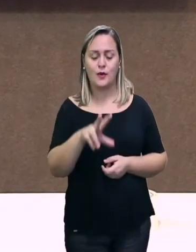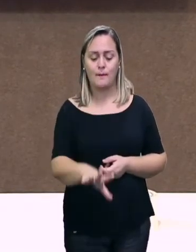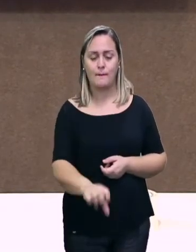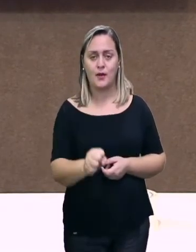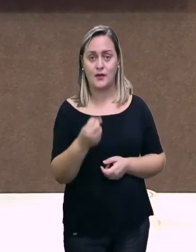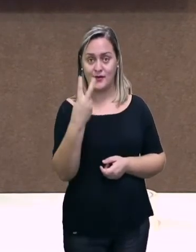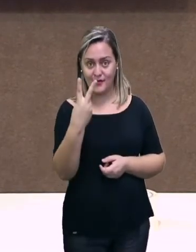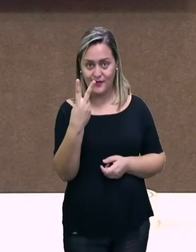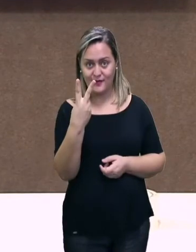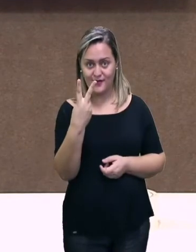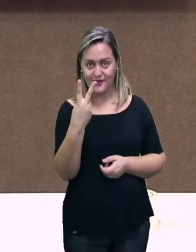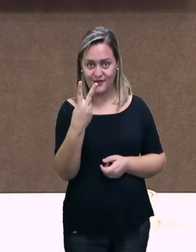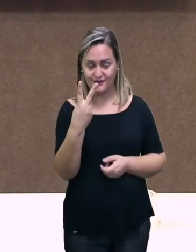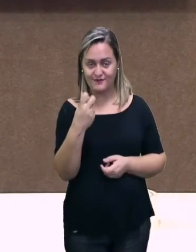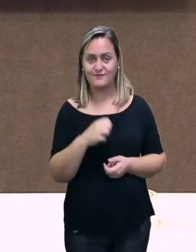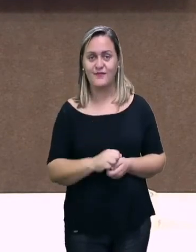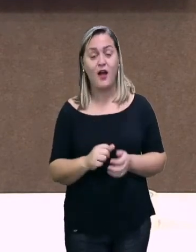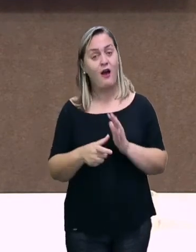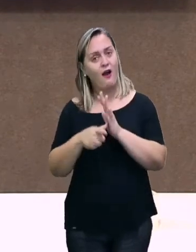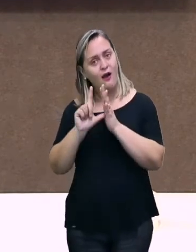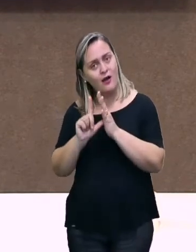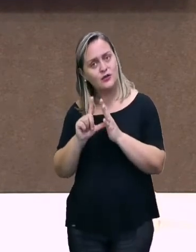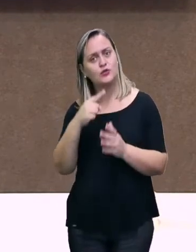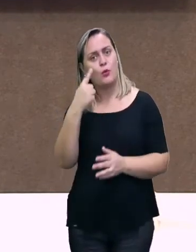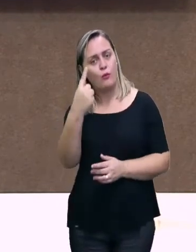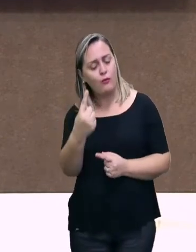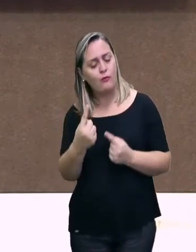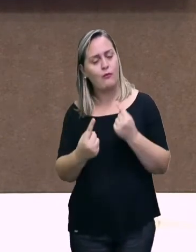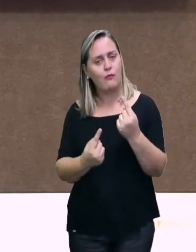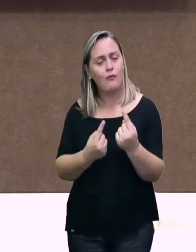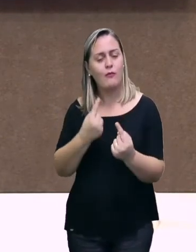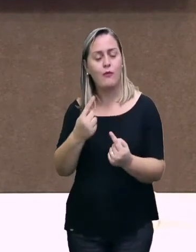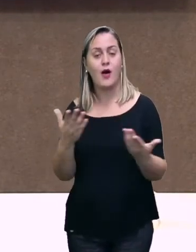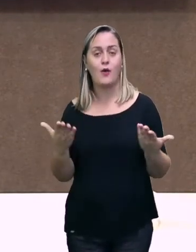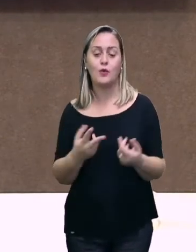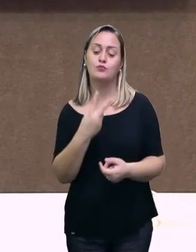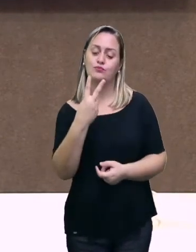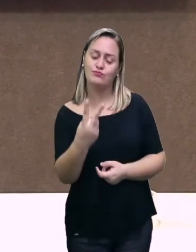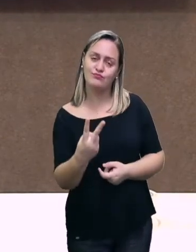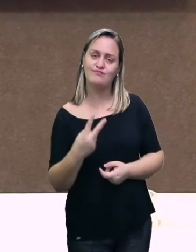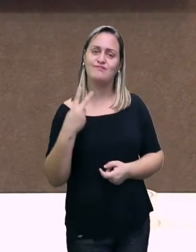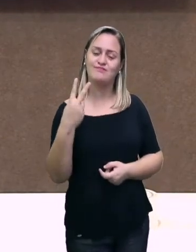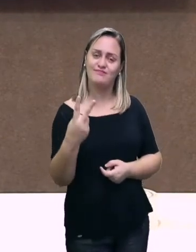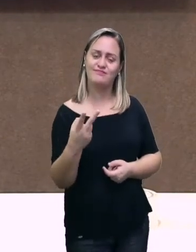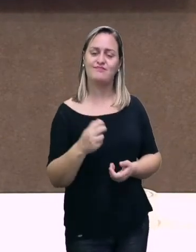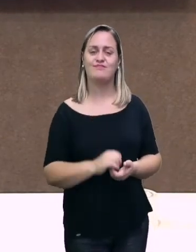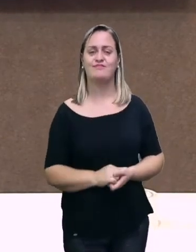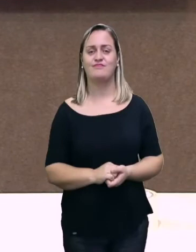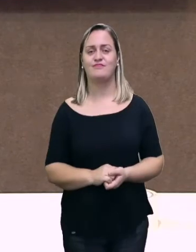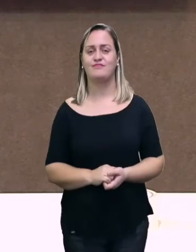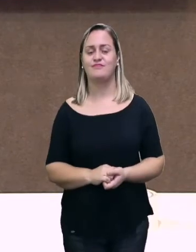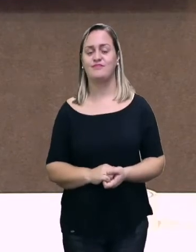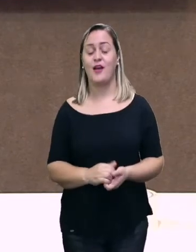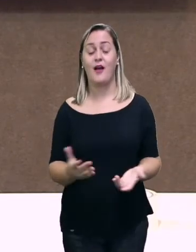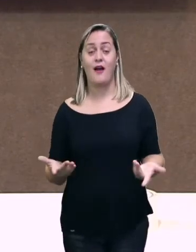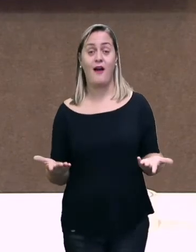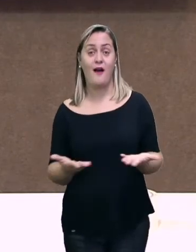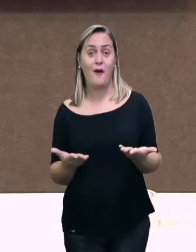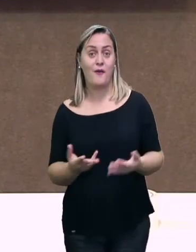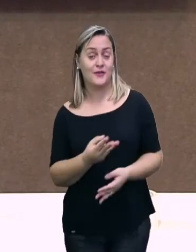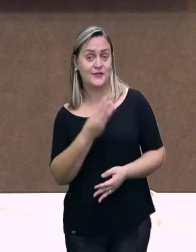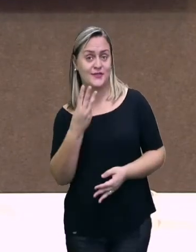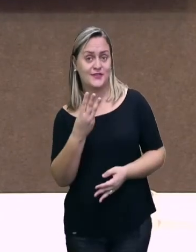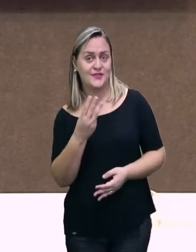Consegui novamente. Segunda. A terceira, você vai ter que te retirar três. Então, vamos